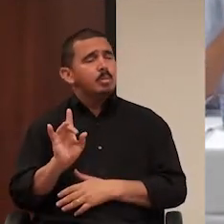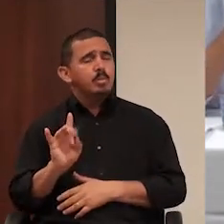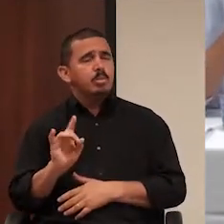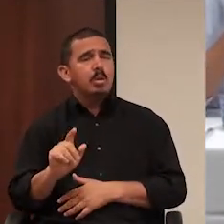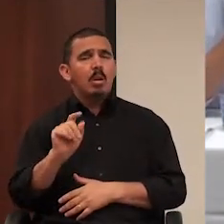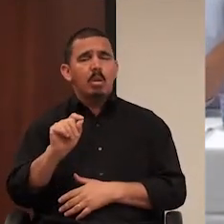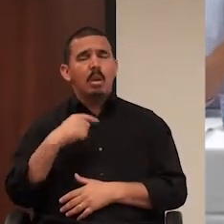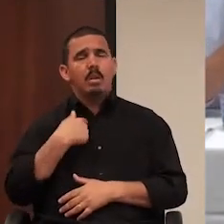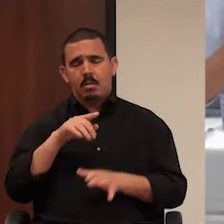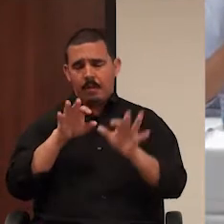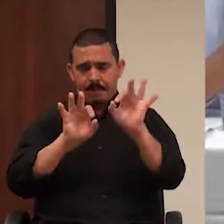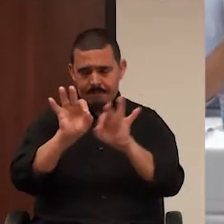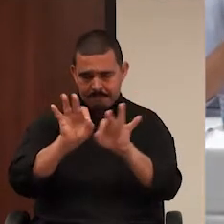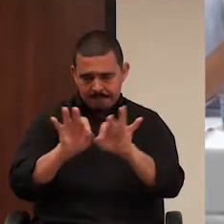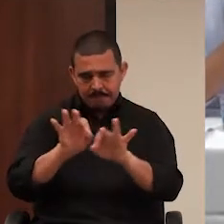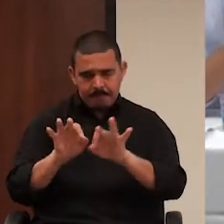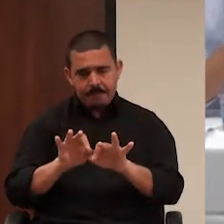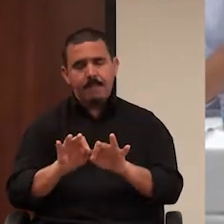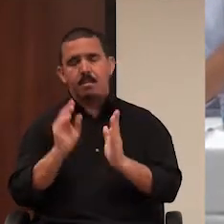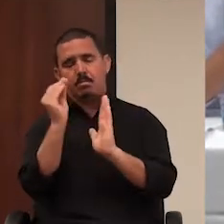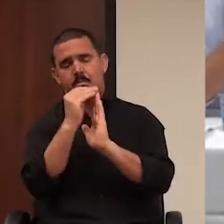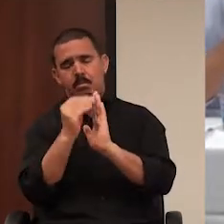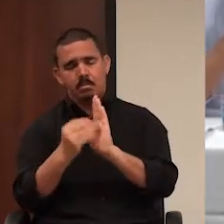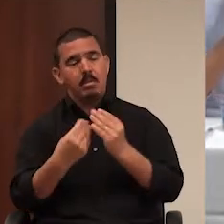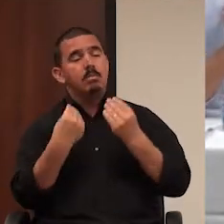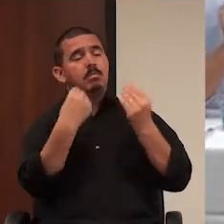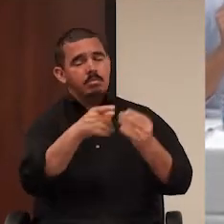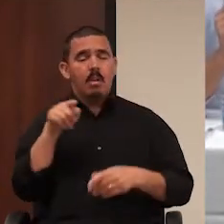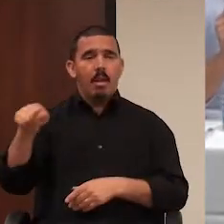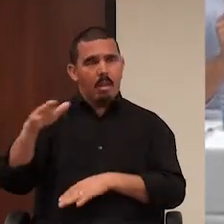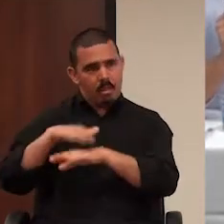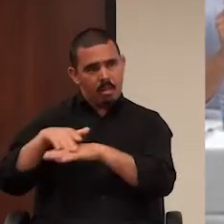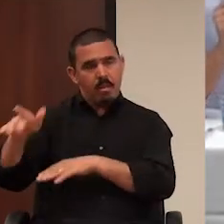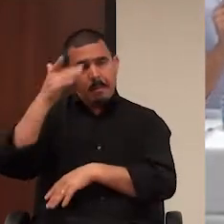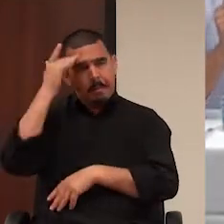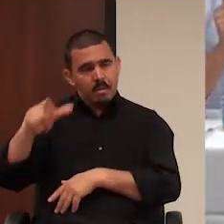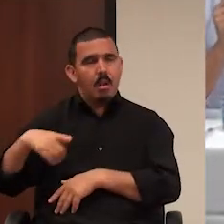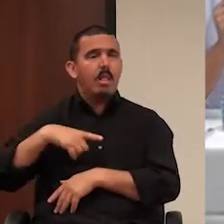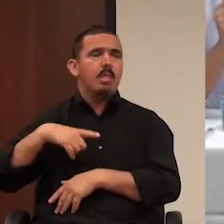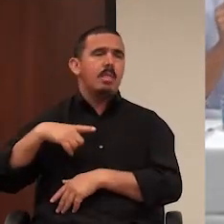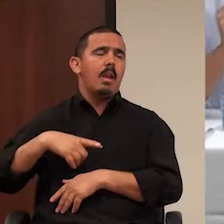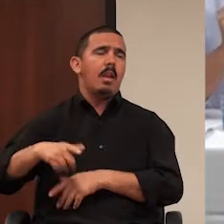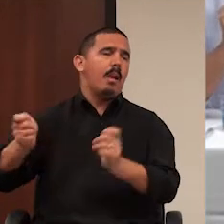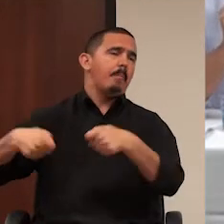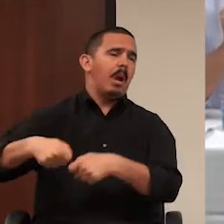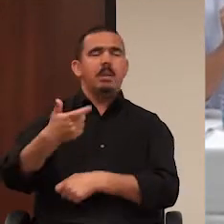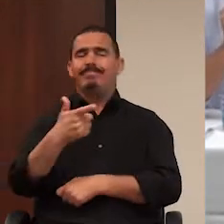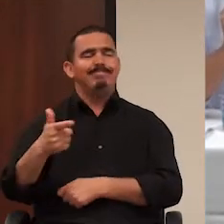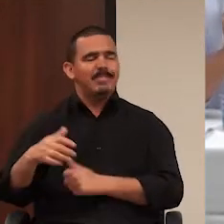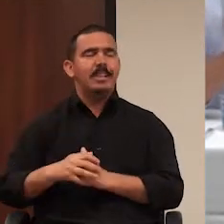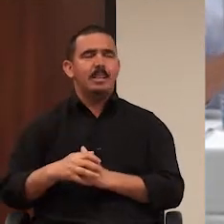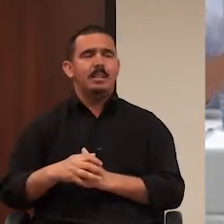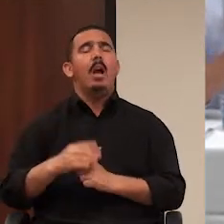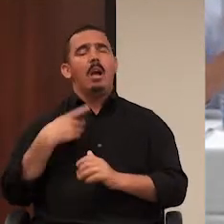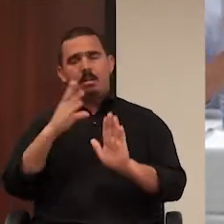que eu elabore uma petição, um pedido, fale, olha, reputo essa pessoa uma situação de incapacidade, basta, pelo novo